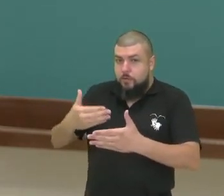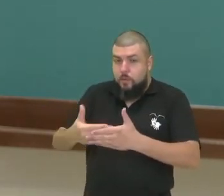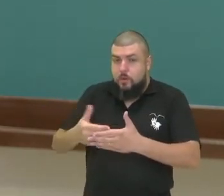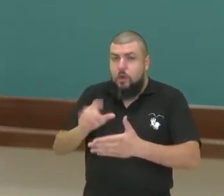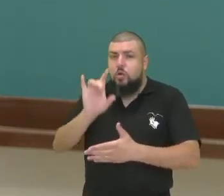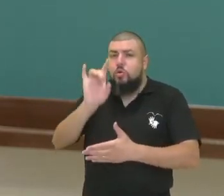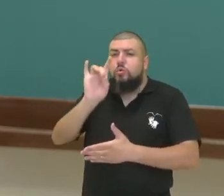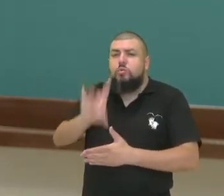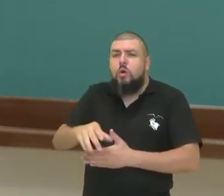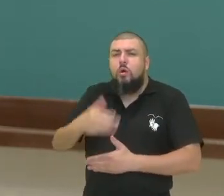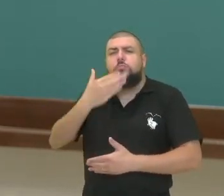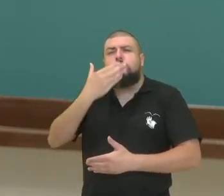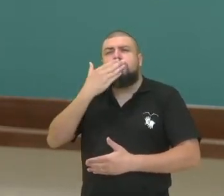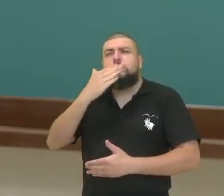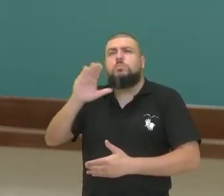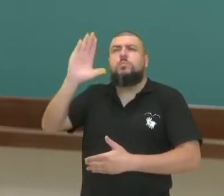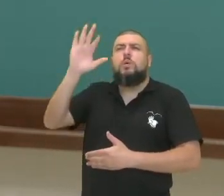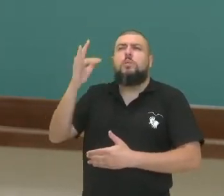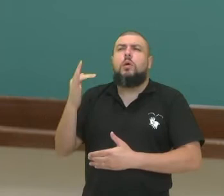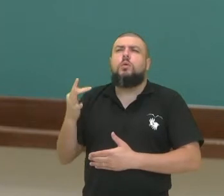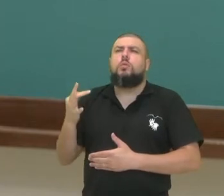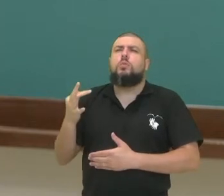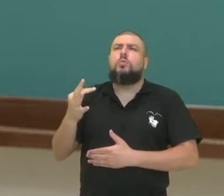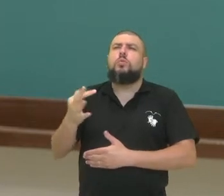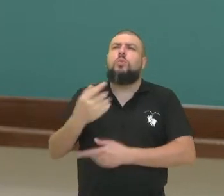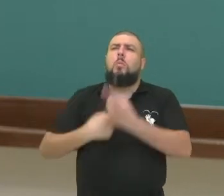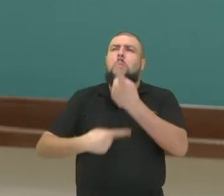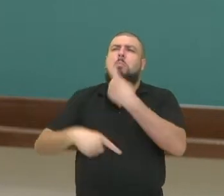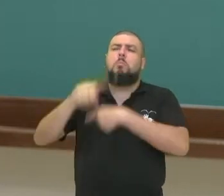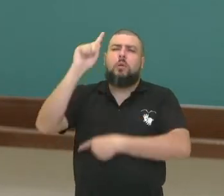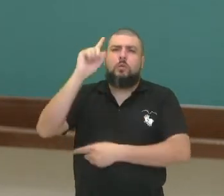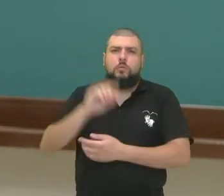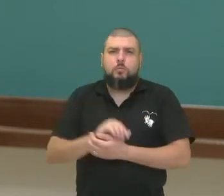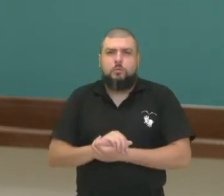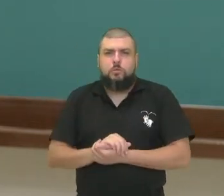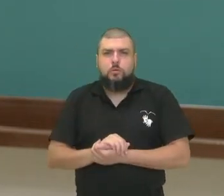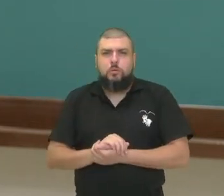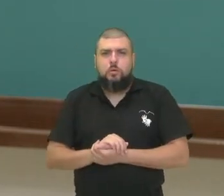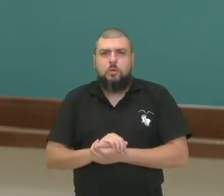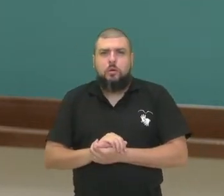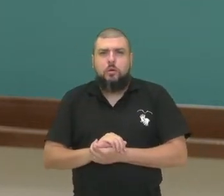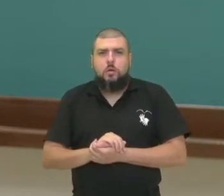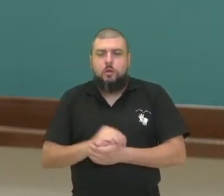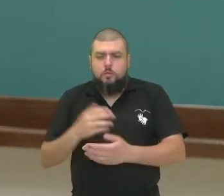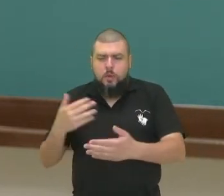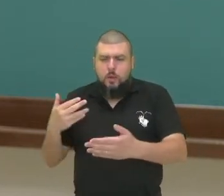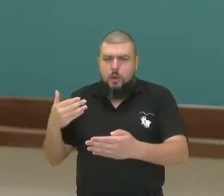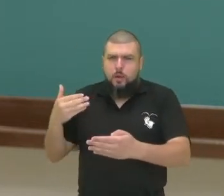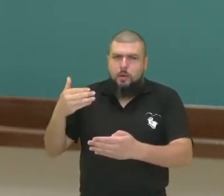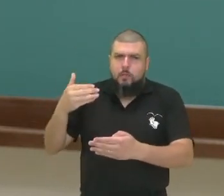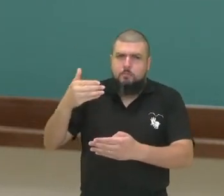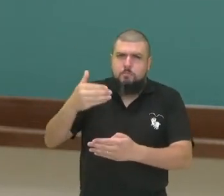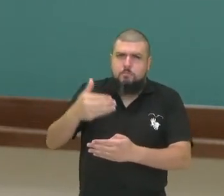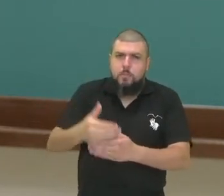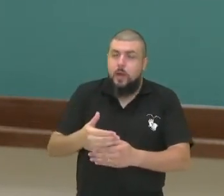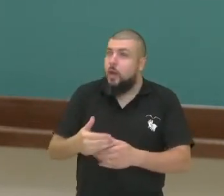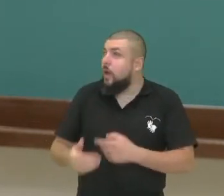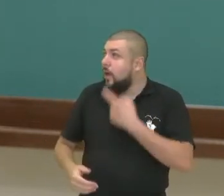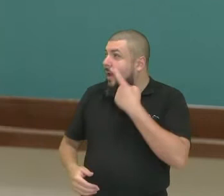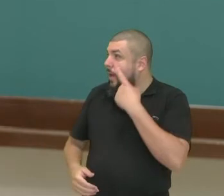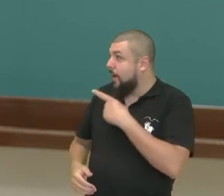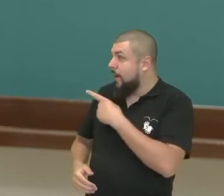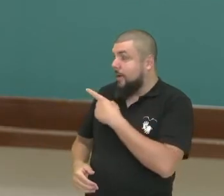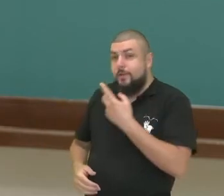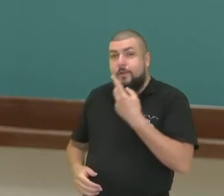promessa para o futuro. E é que a própria propaganda já responde, e então o futuro chegou. Ou seja, em 1964 isso